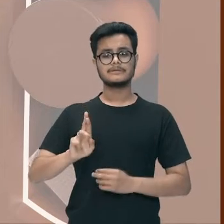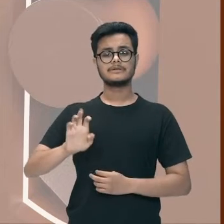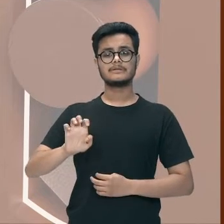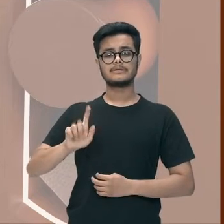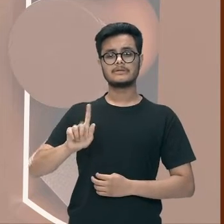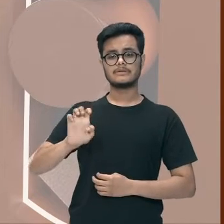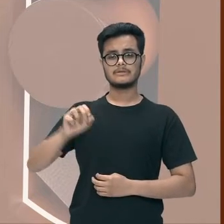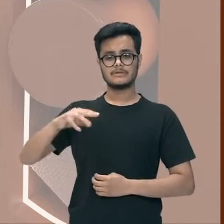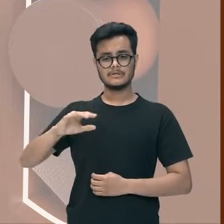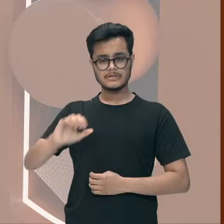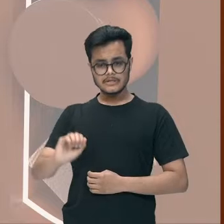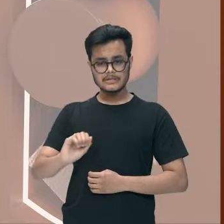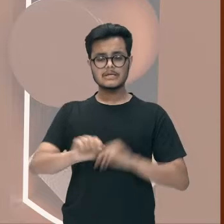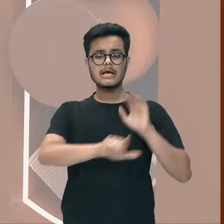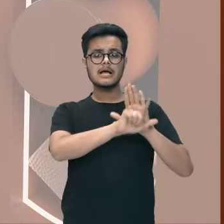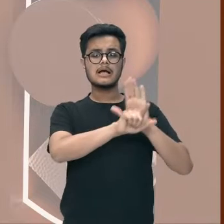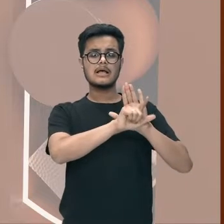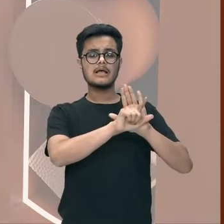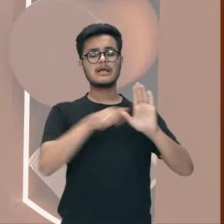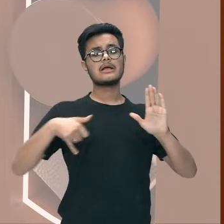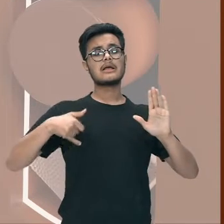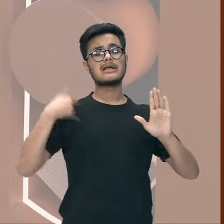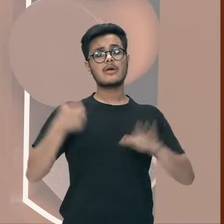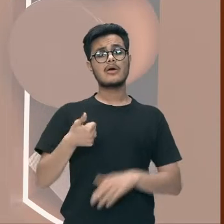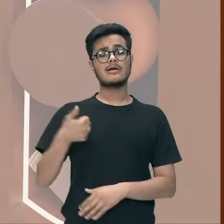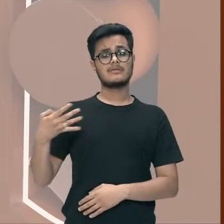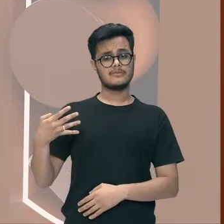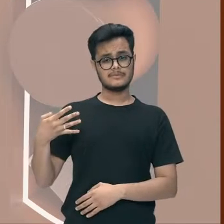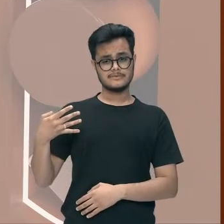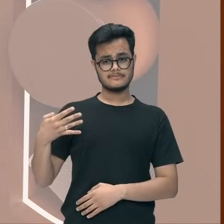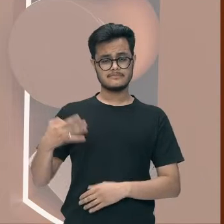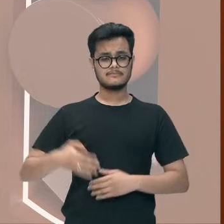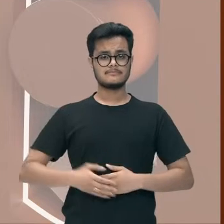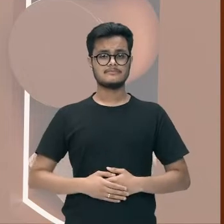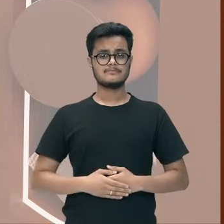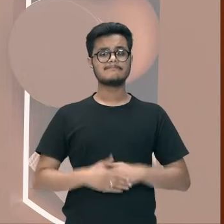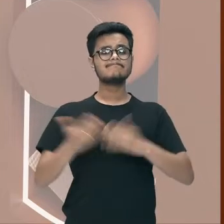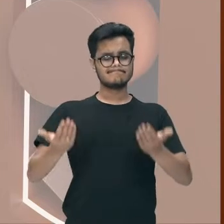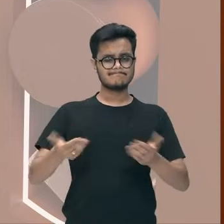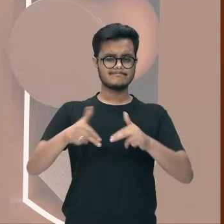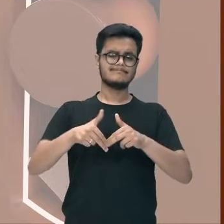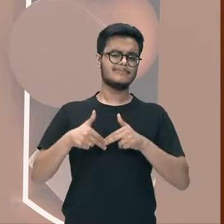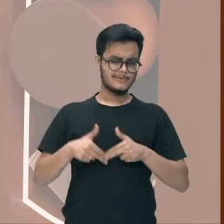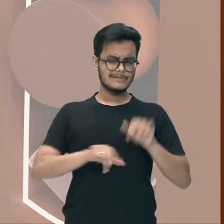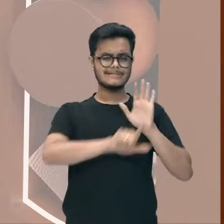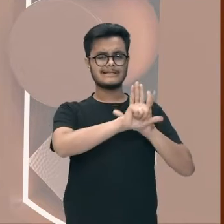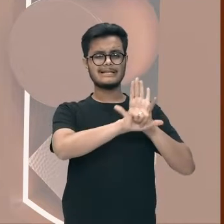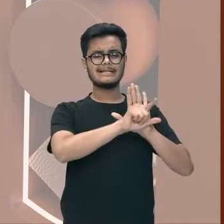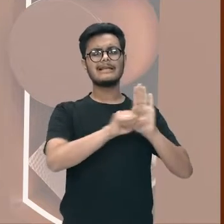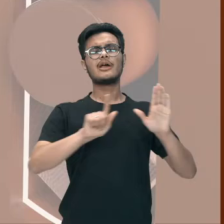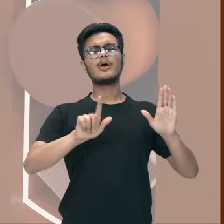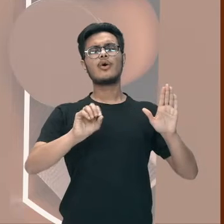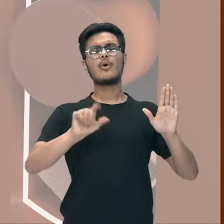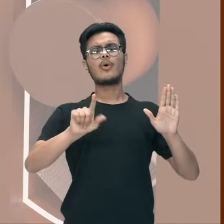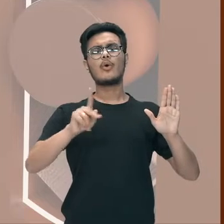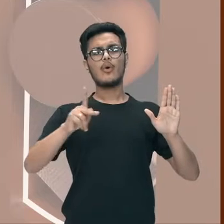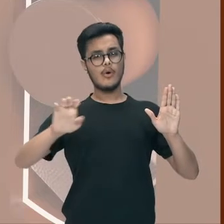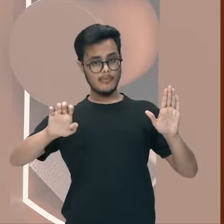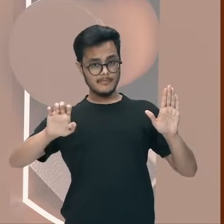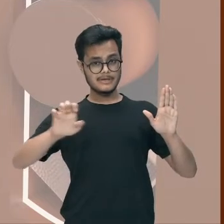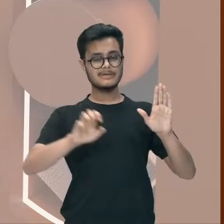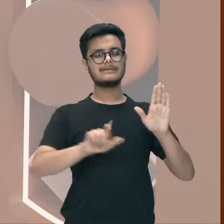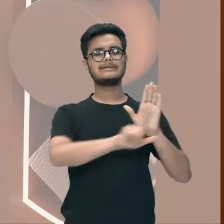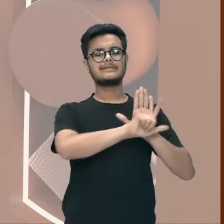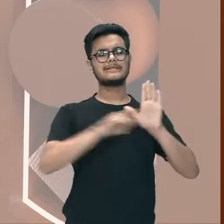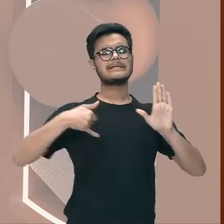foi dado o golpe da maioridade, ele tinha apenas 14 anos. Por isso que foi o golpe da maioridade. O Brasil é um país